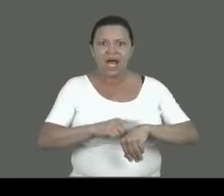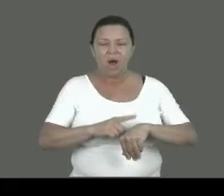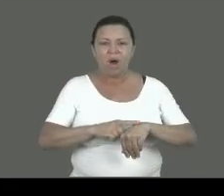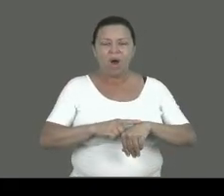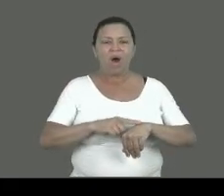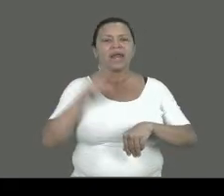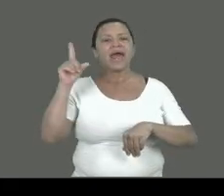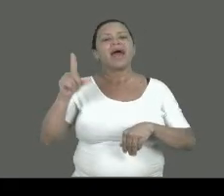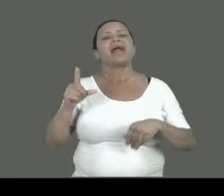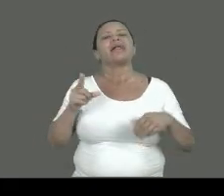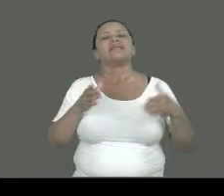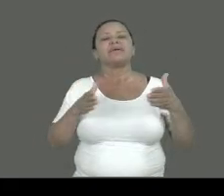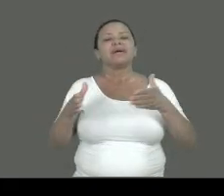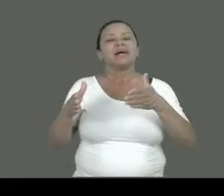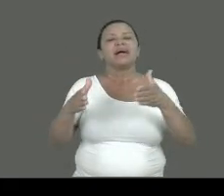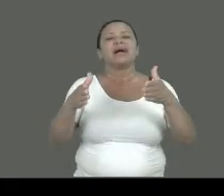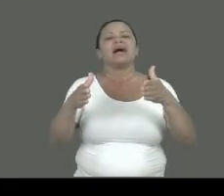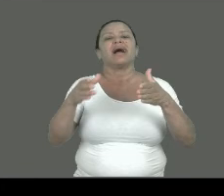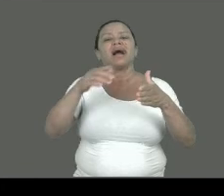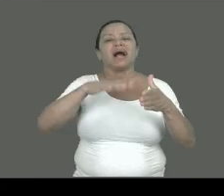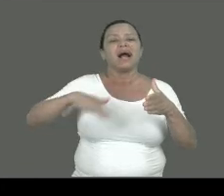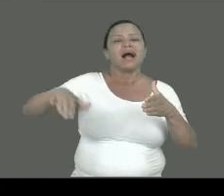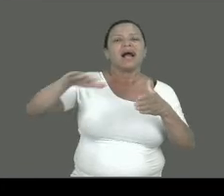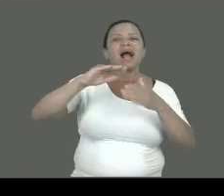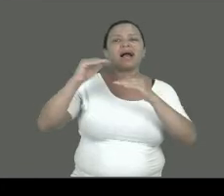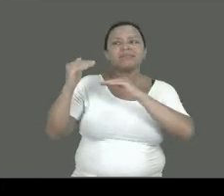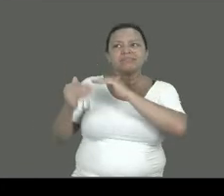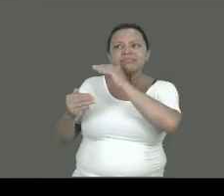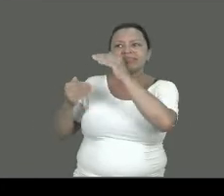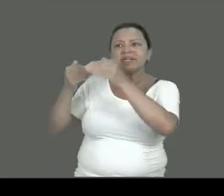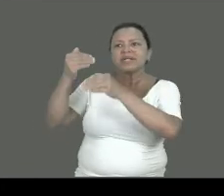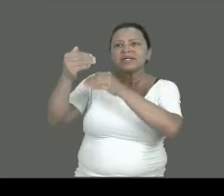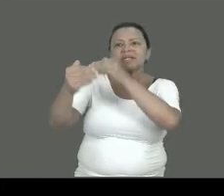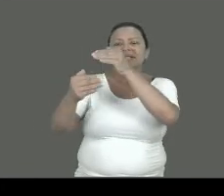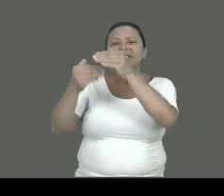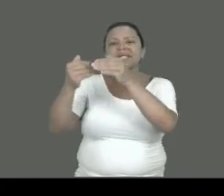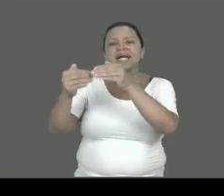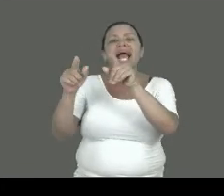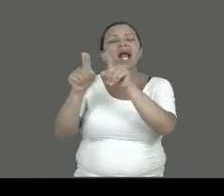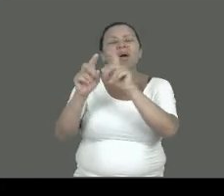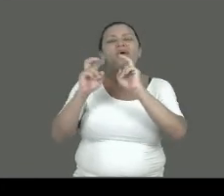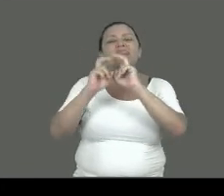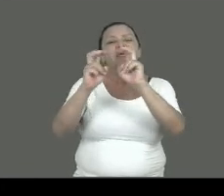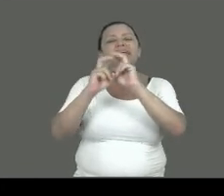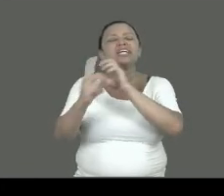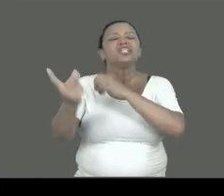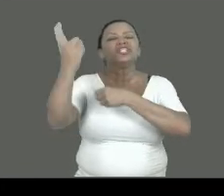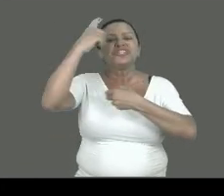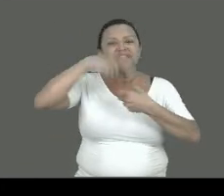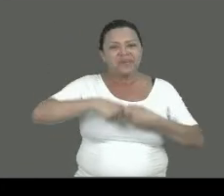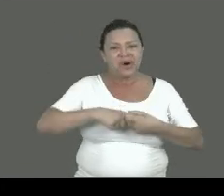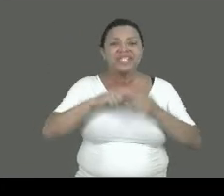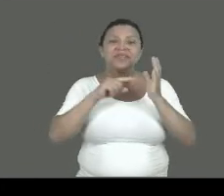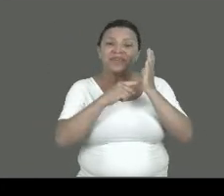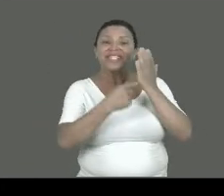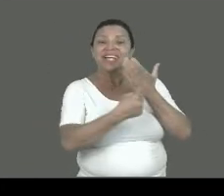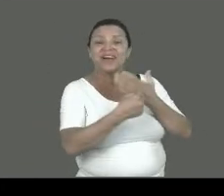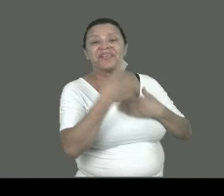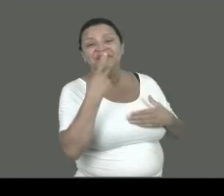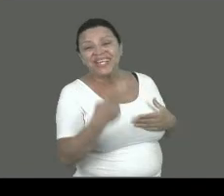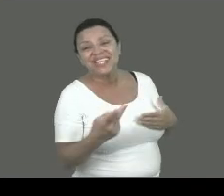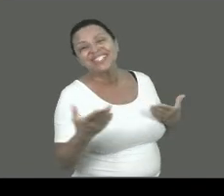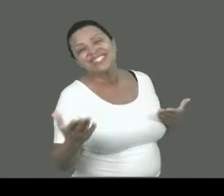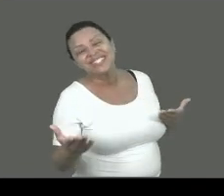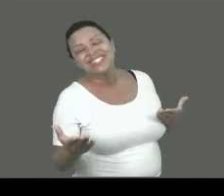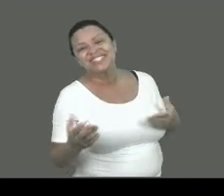ter que caminhar para aquela plataforma, para aquela estação e pegar o trem de volta. Tem gente,